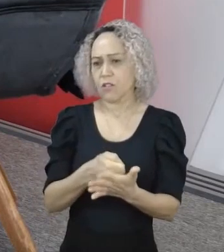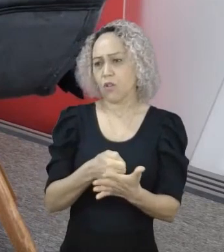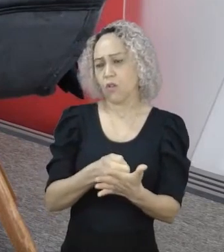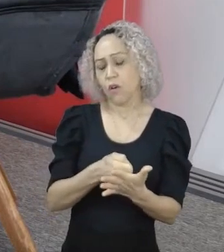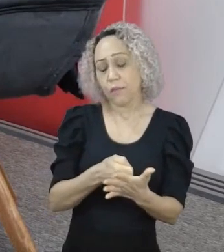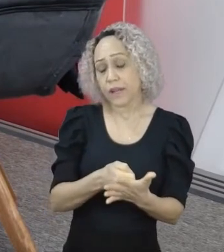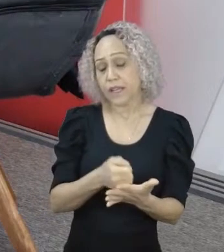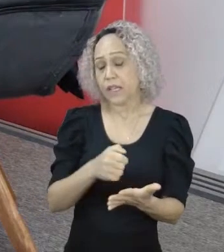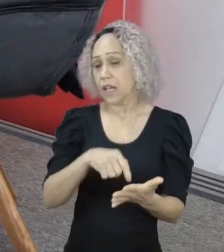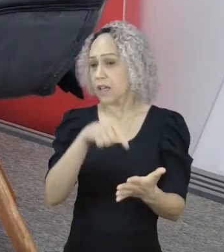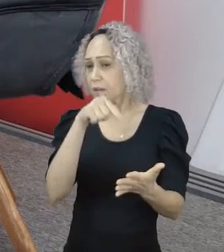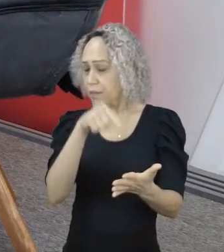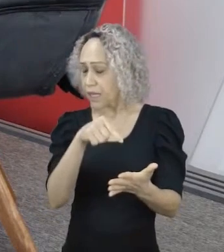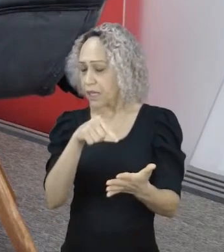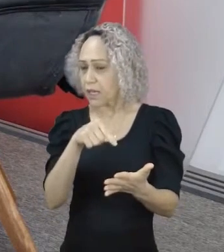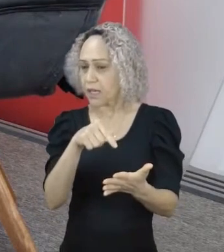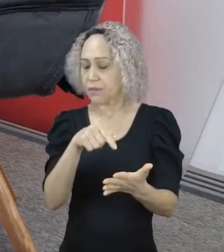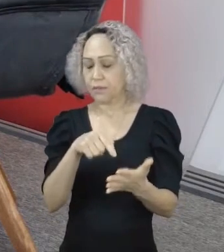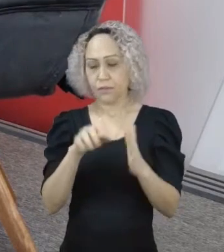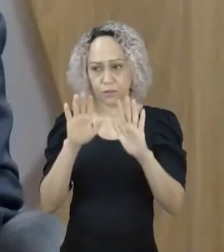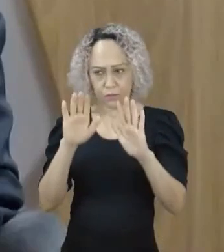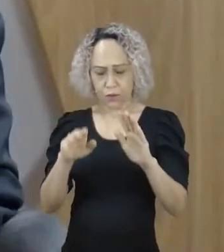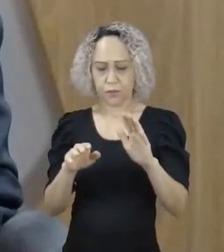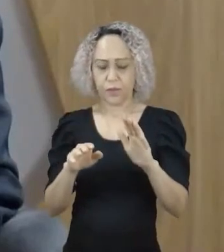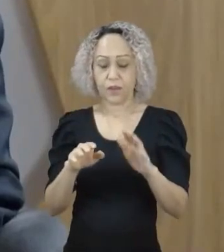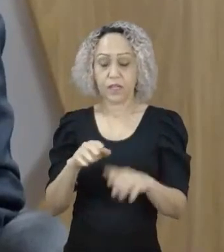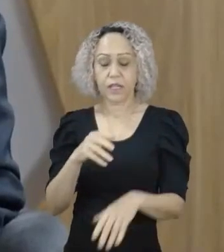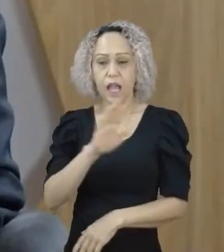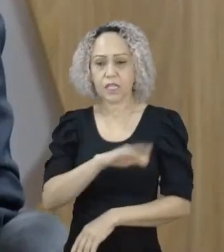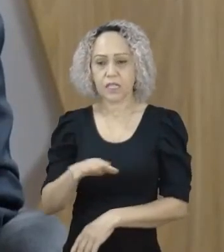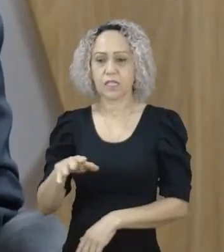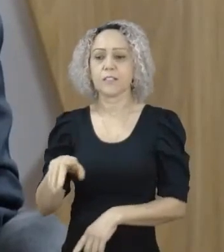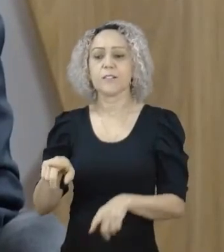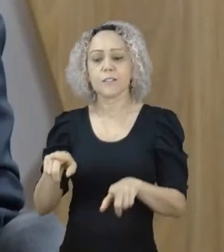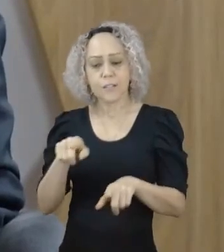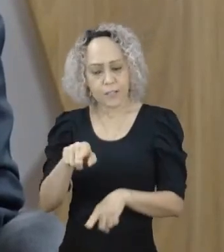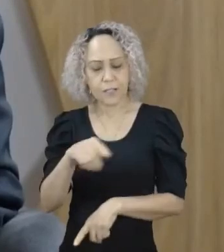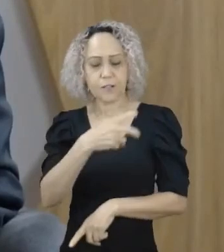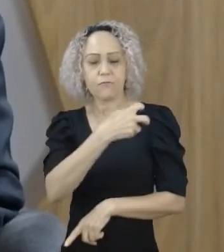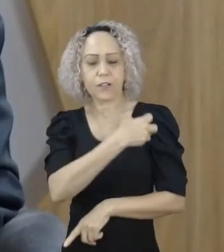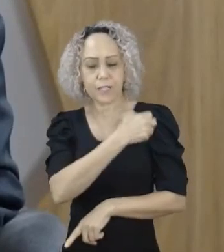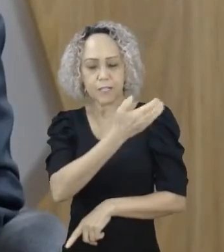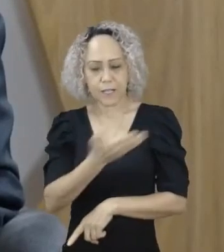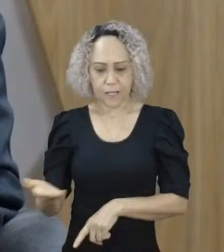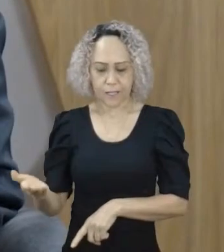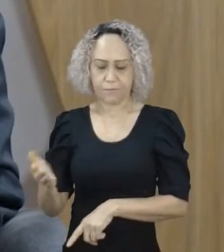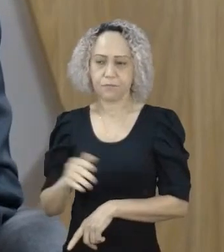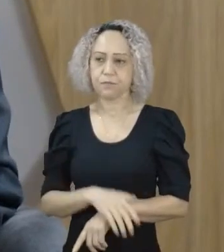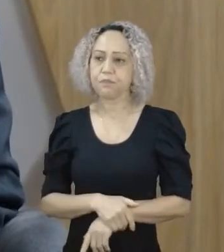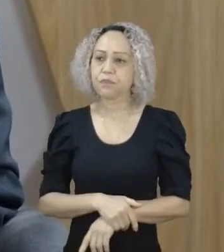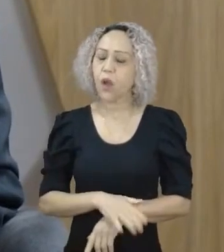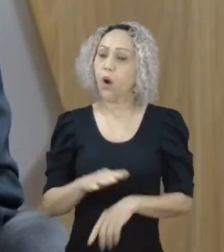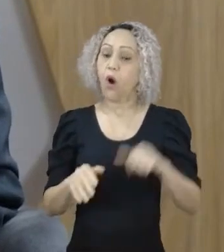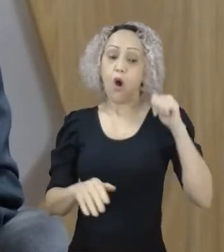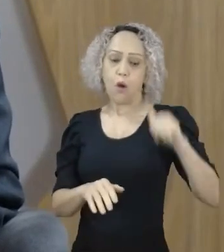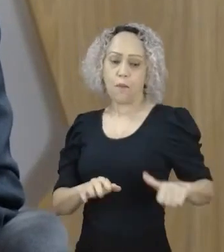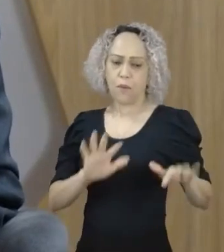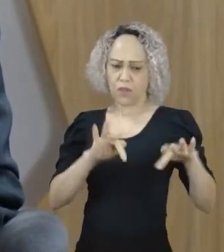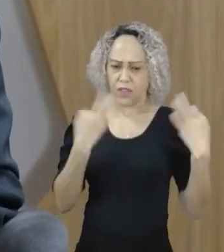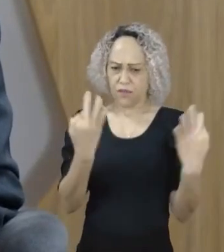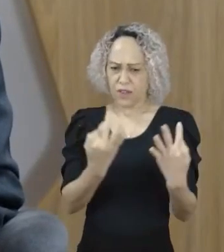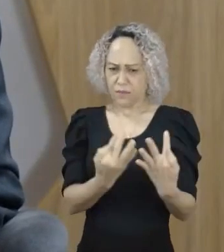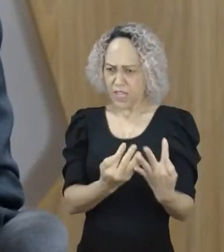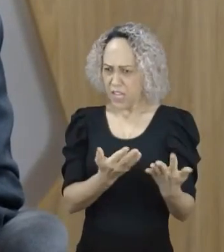desse esforço, e é bom lembrar, o Bolsa Família, diferente daquele auxílio emergencial que eles fizeram na pandemia, não é só um repasse